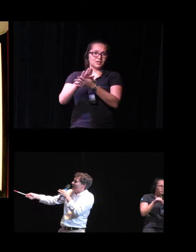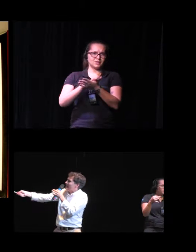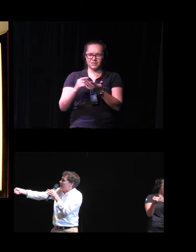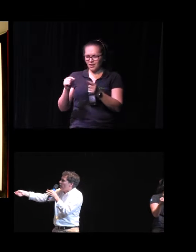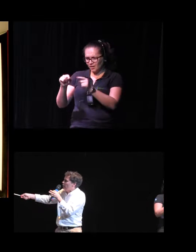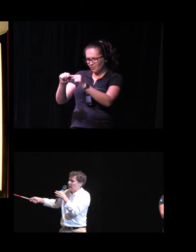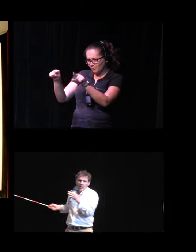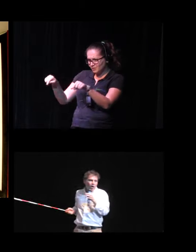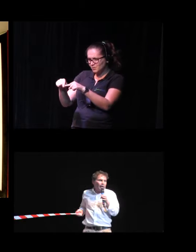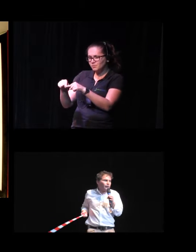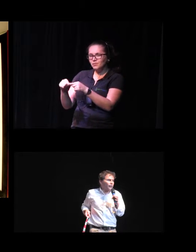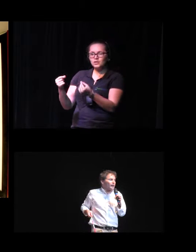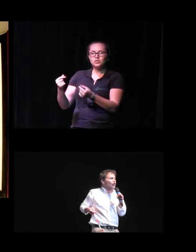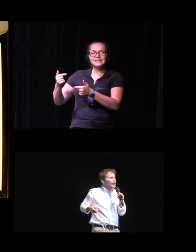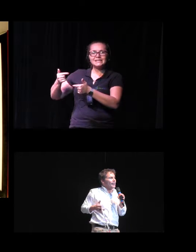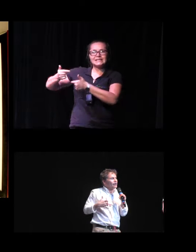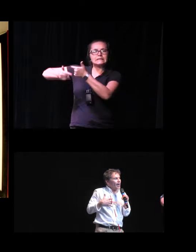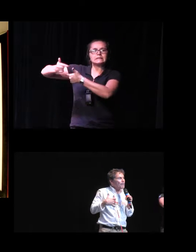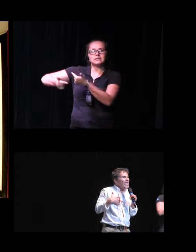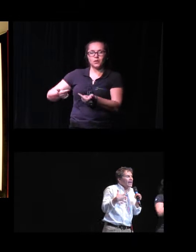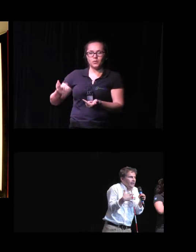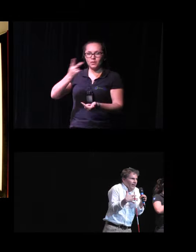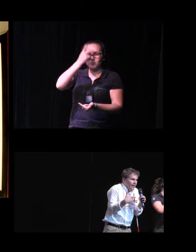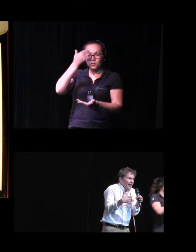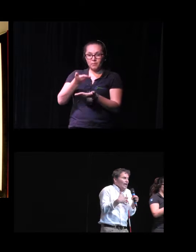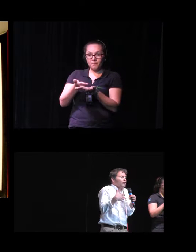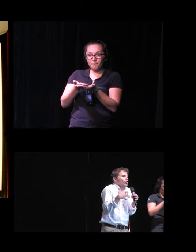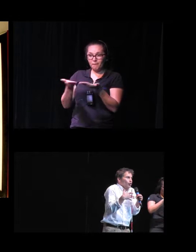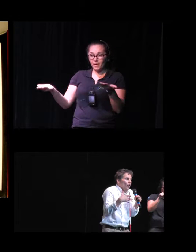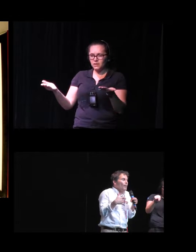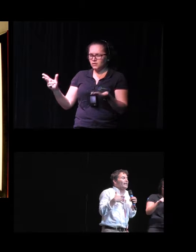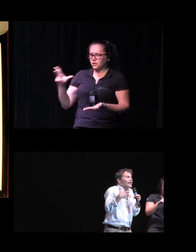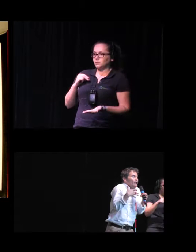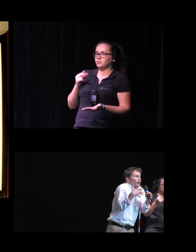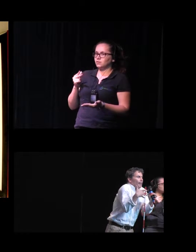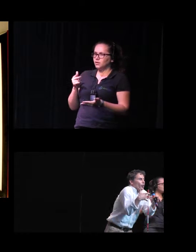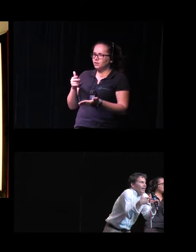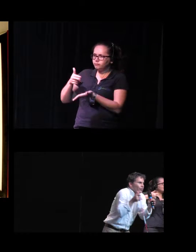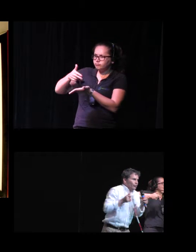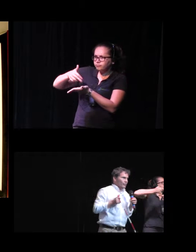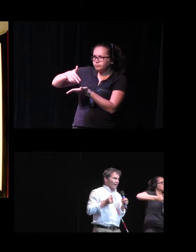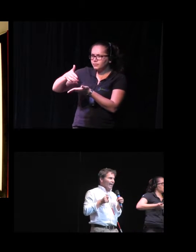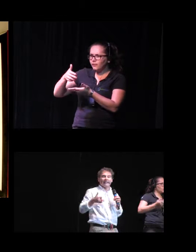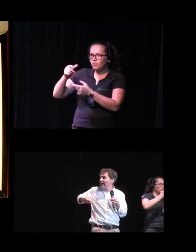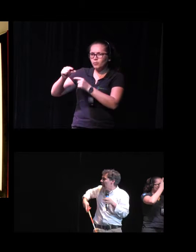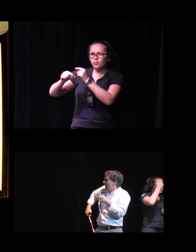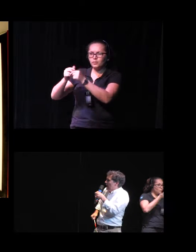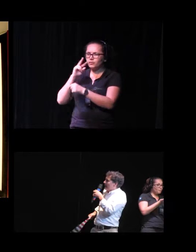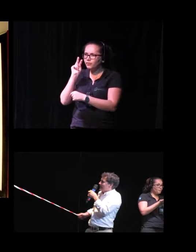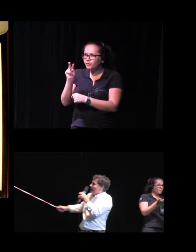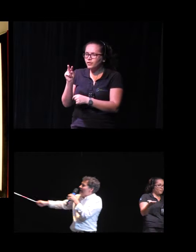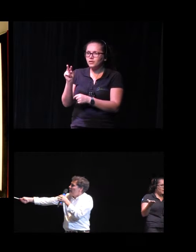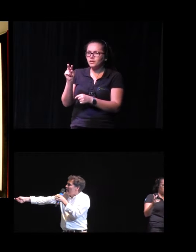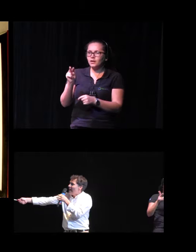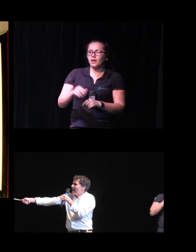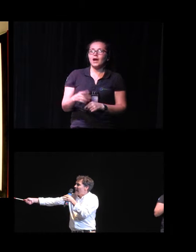se acredita. Isso é um espaço de transição, quando a pessoa perde o susto, vai entrando aos